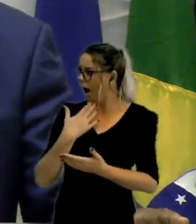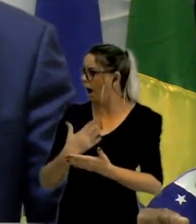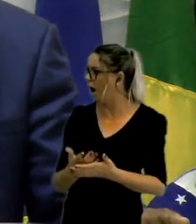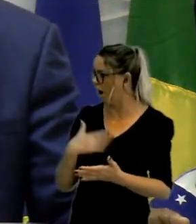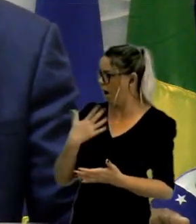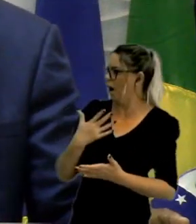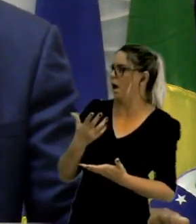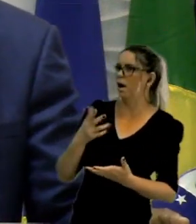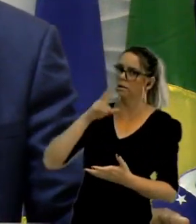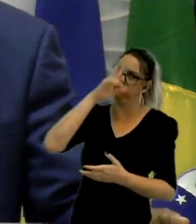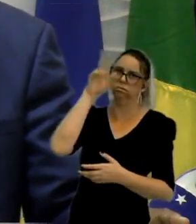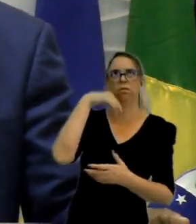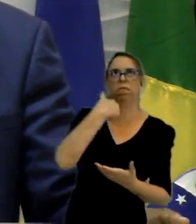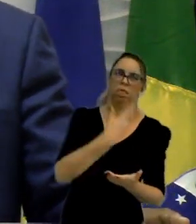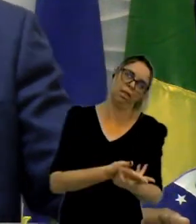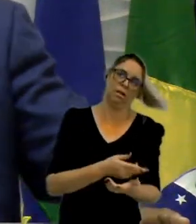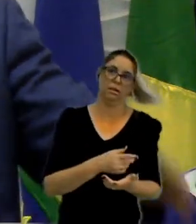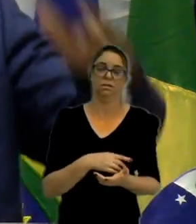que chegou a desmaiar.